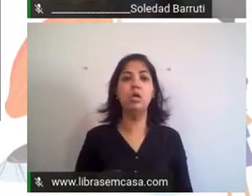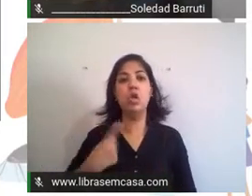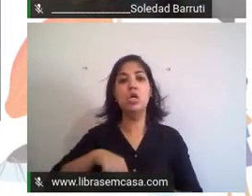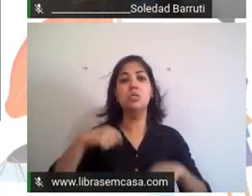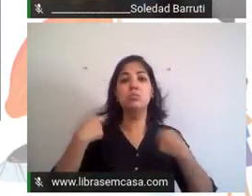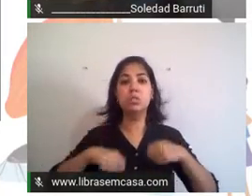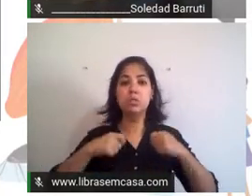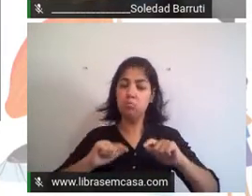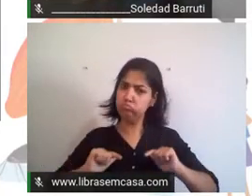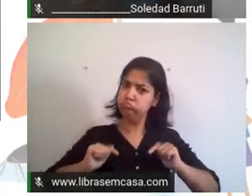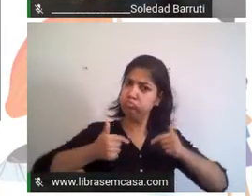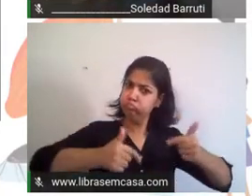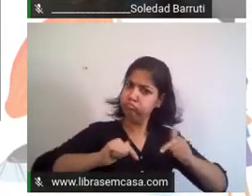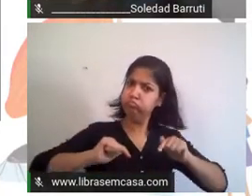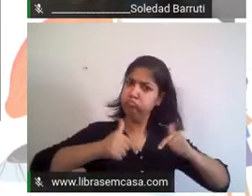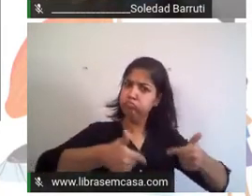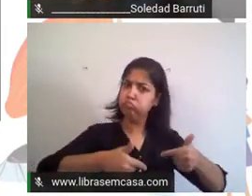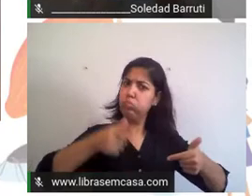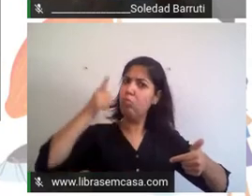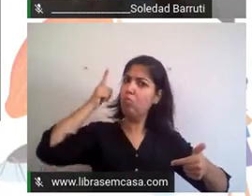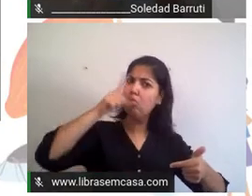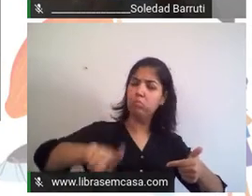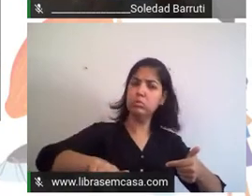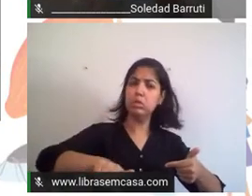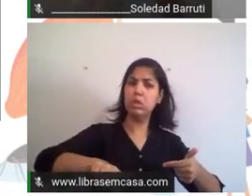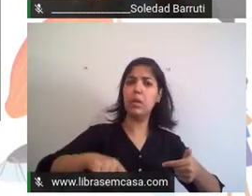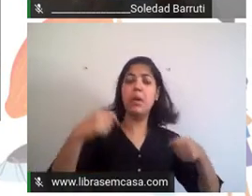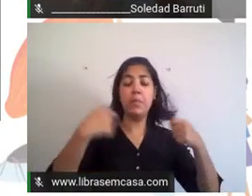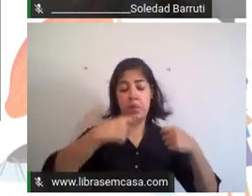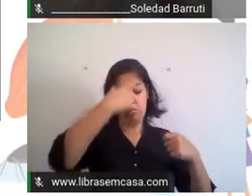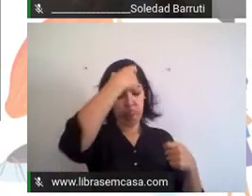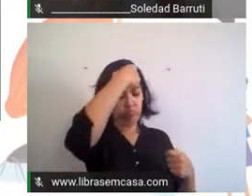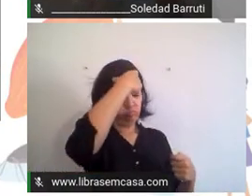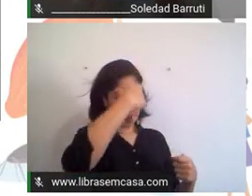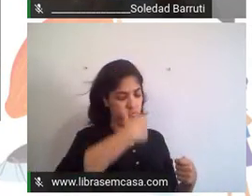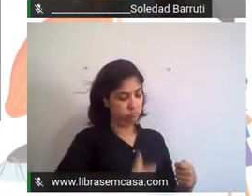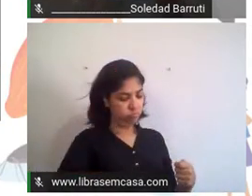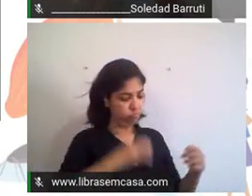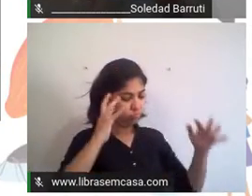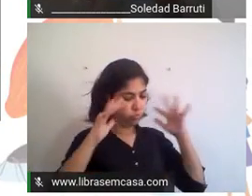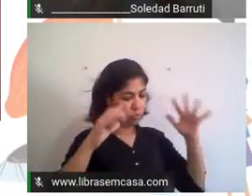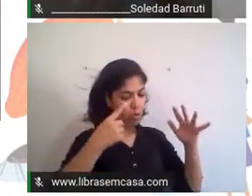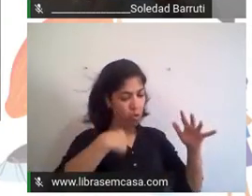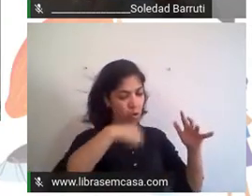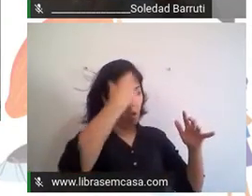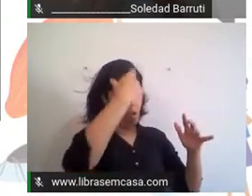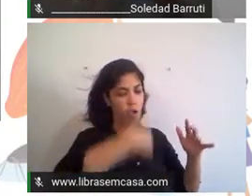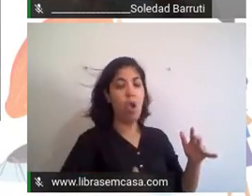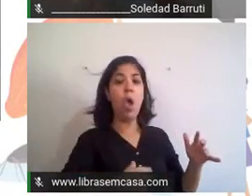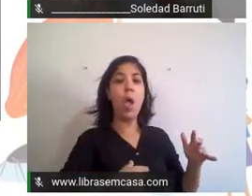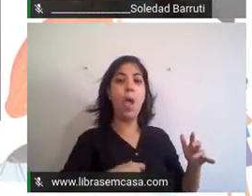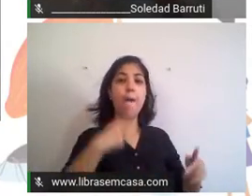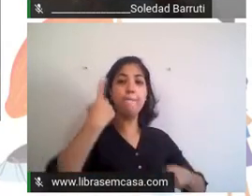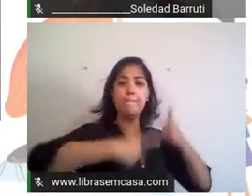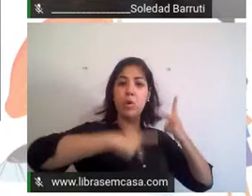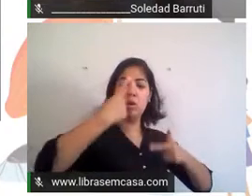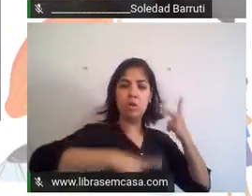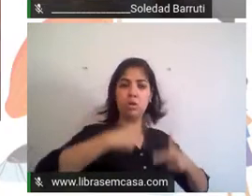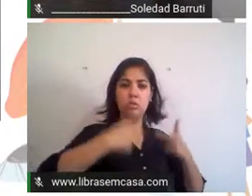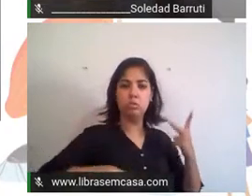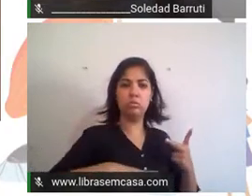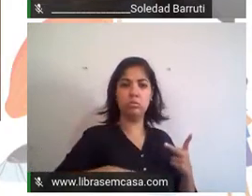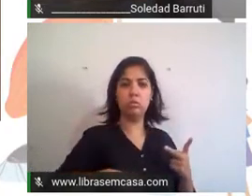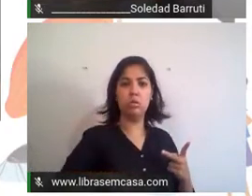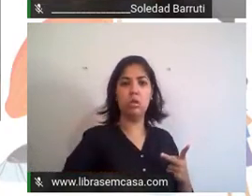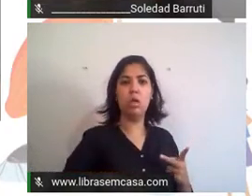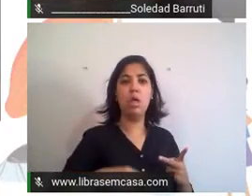nós temos, nós precisamos nos reconhecermos como agentes políticos. Isso não tem nada a ver com partidos, isso tem